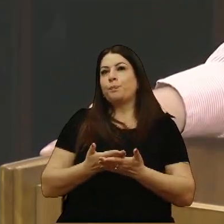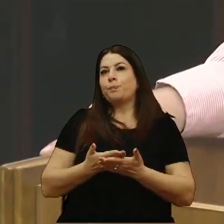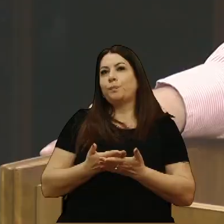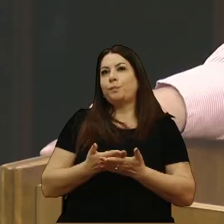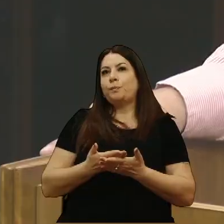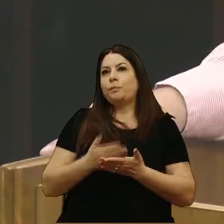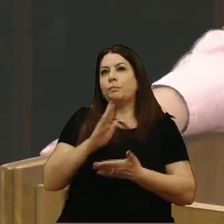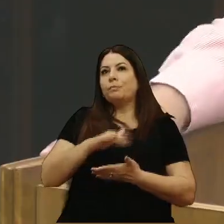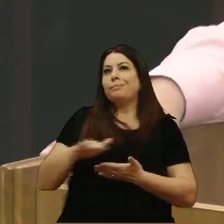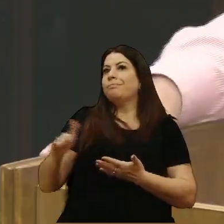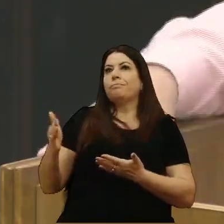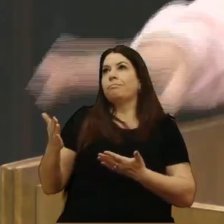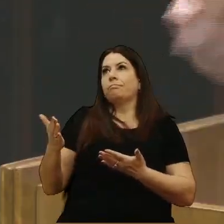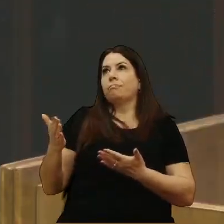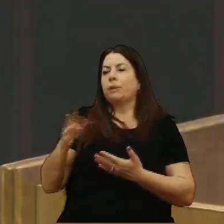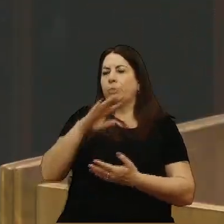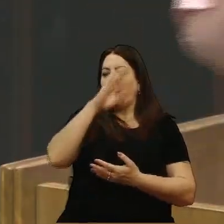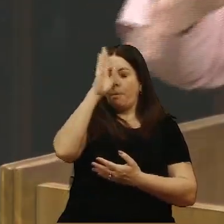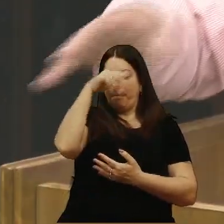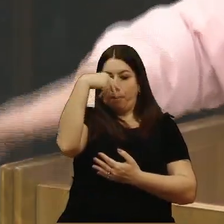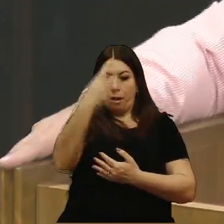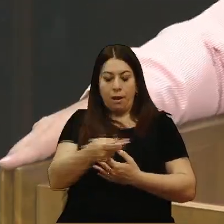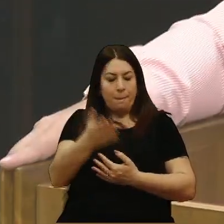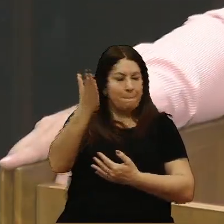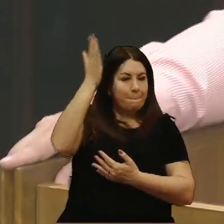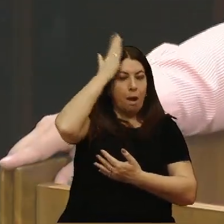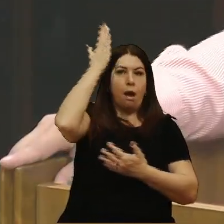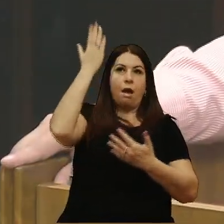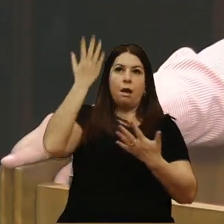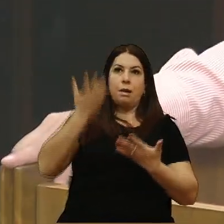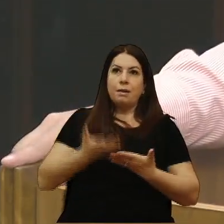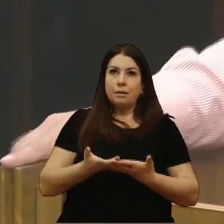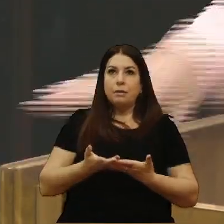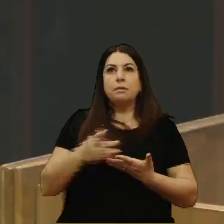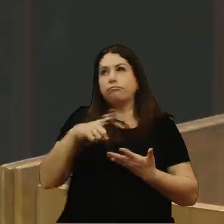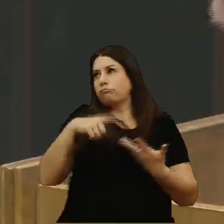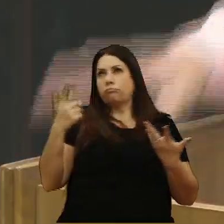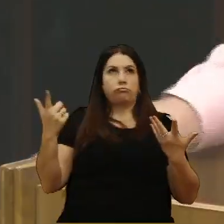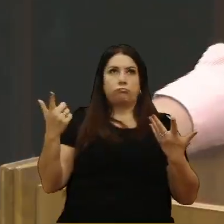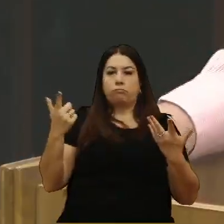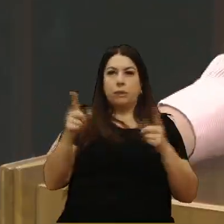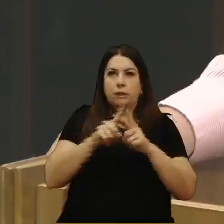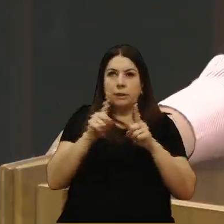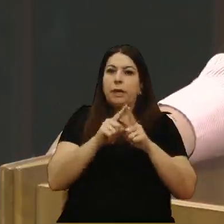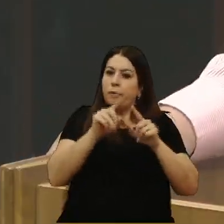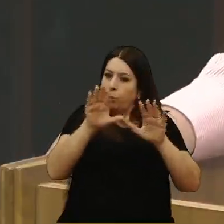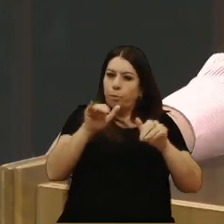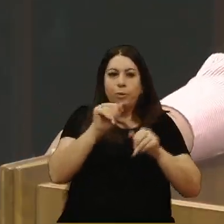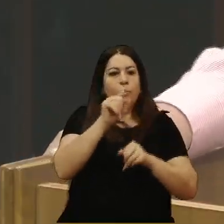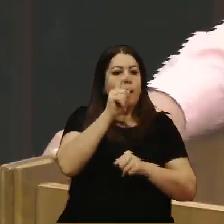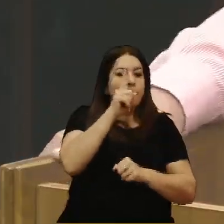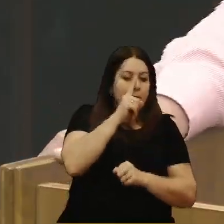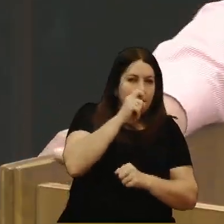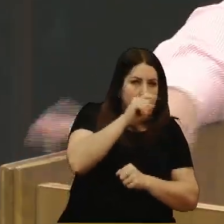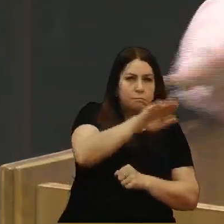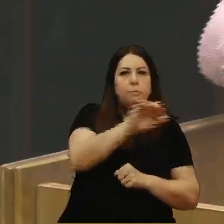a criança passou mal, caiu e bateu a cabeça, teve omissão, vai chamar o pai, vai chamar... Todos